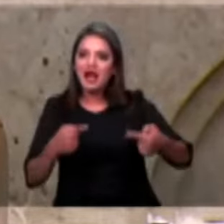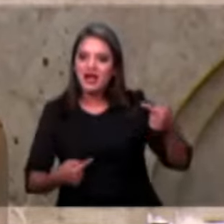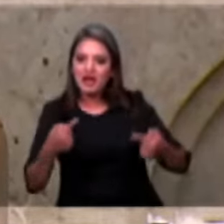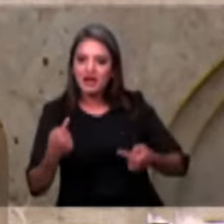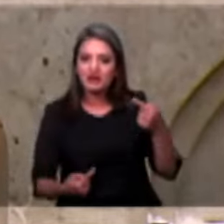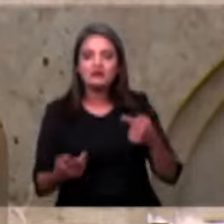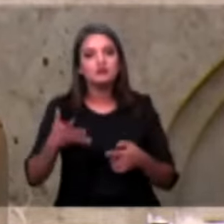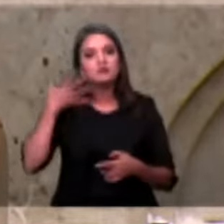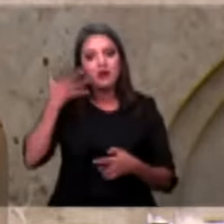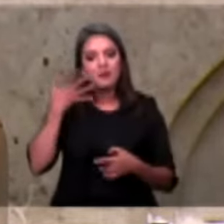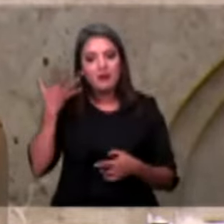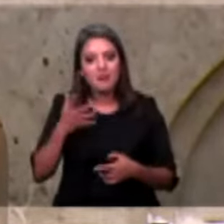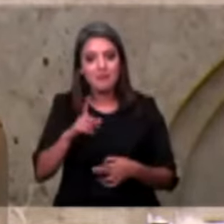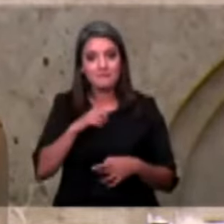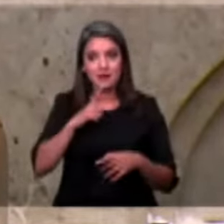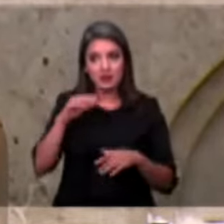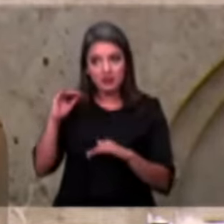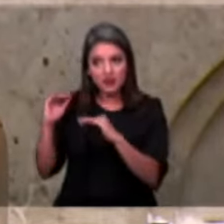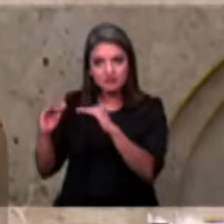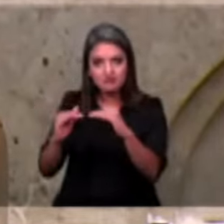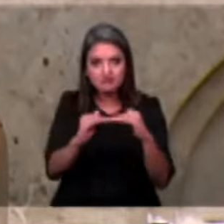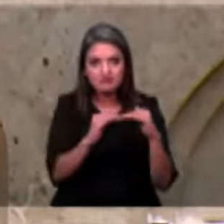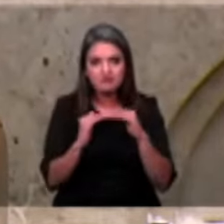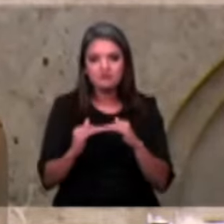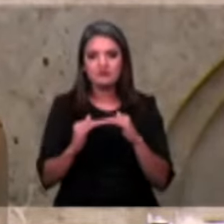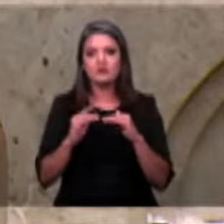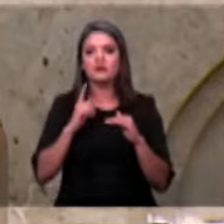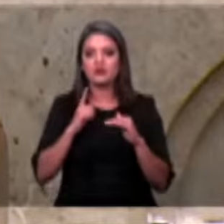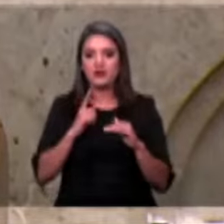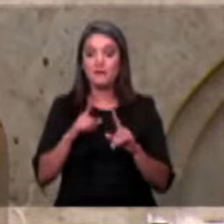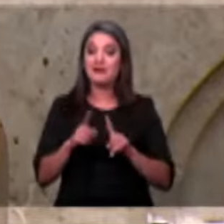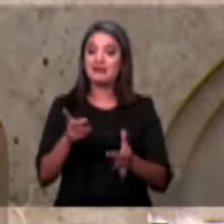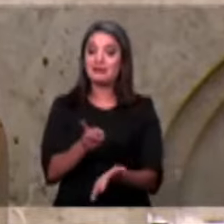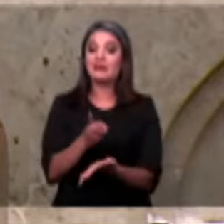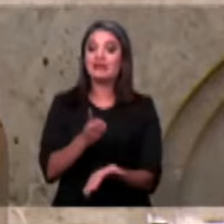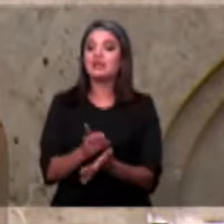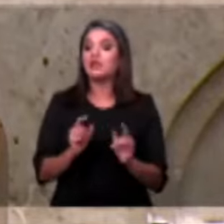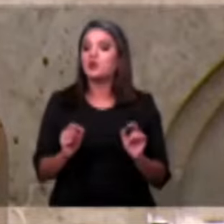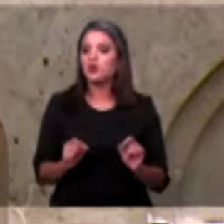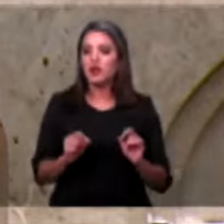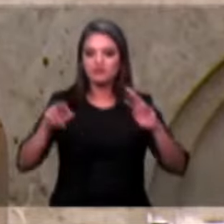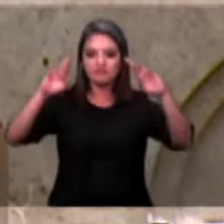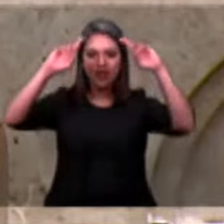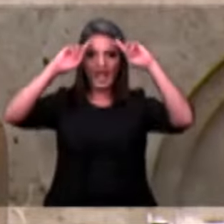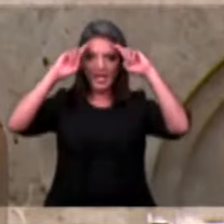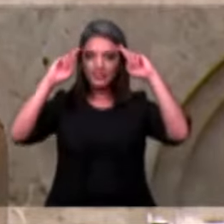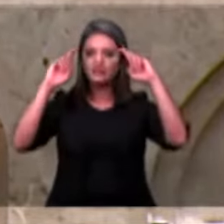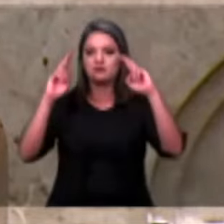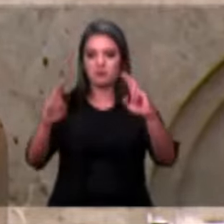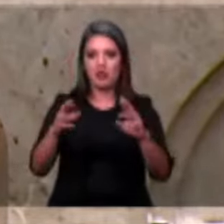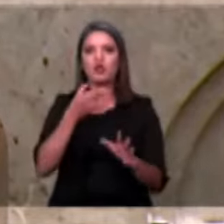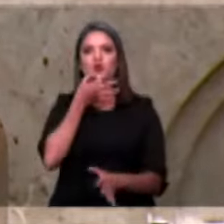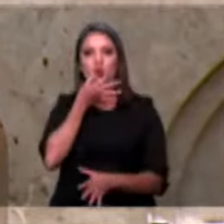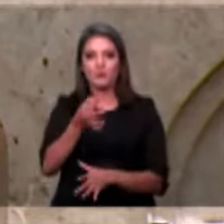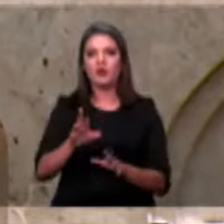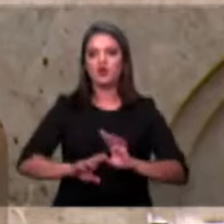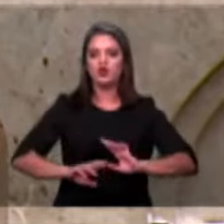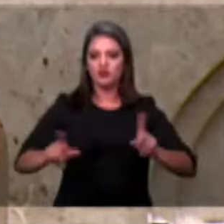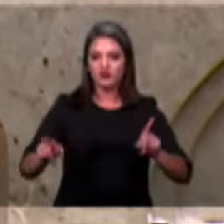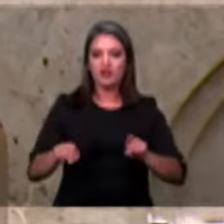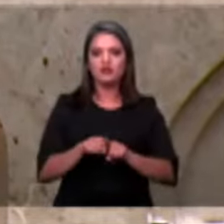à formação de consensos, mantido sempre, no mínimo, o respeito às diferenças e